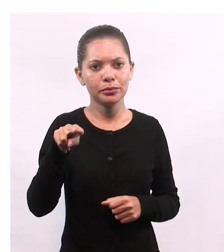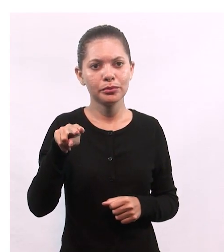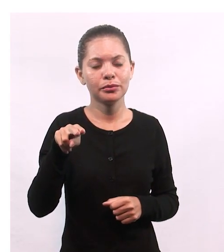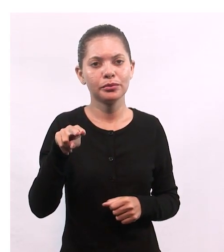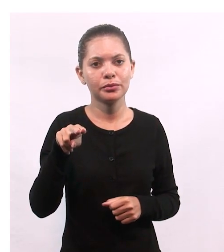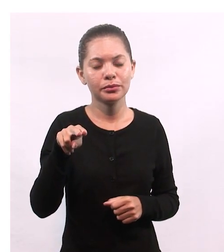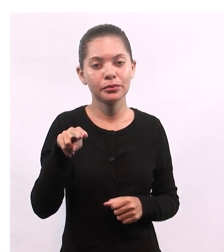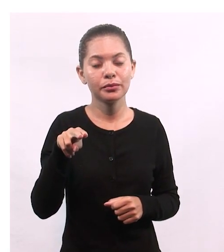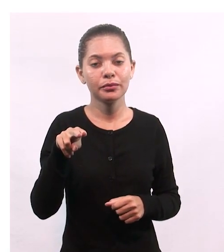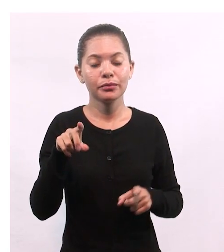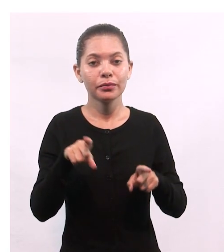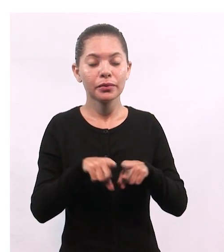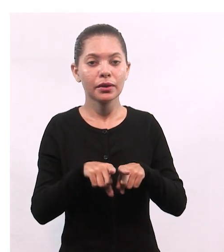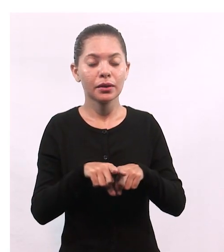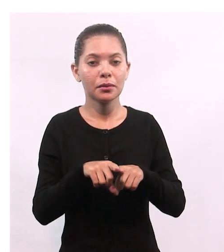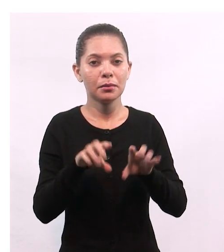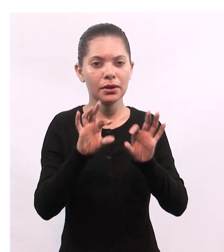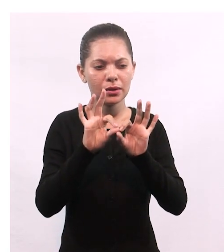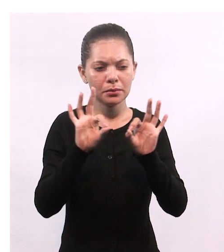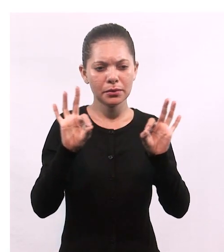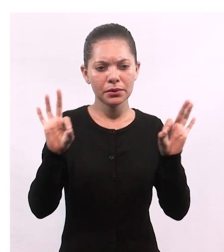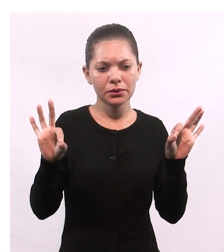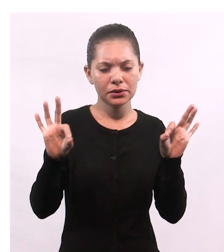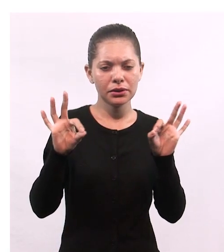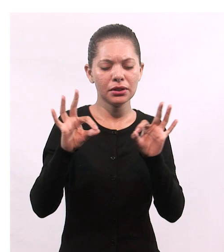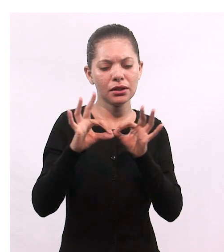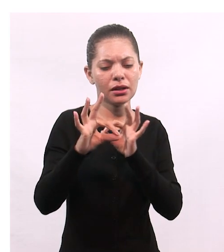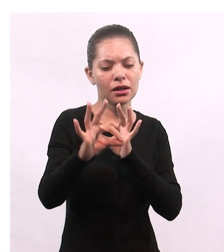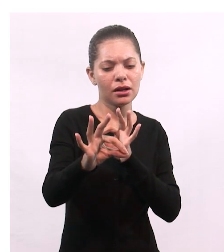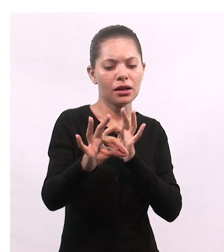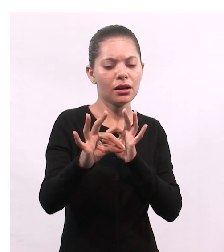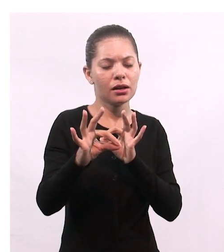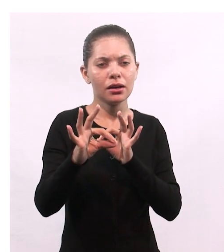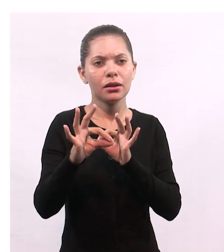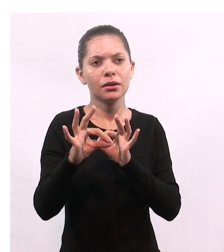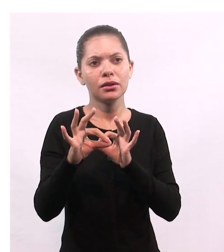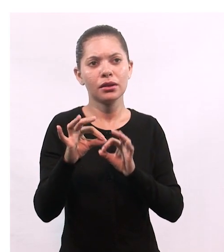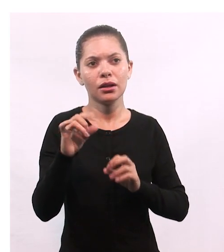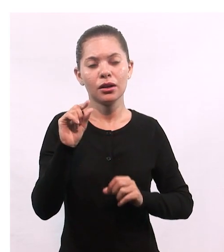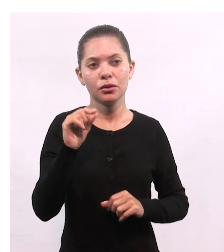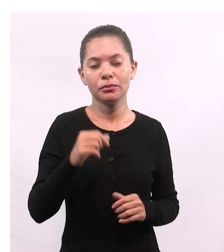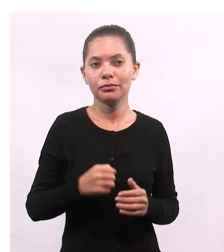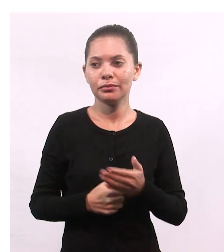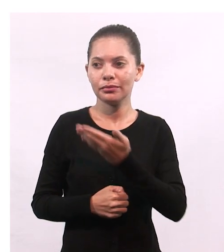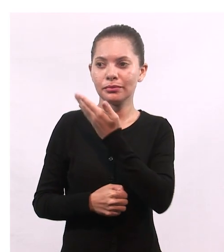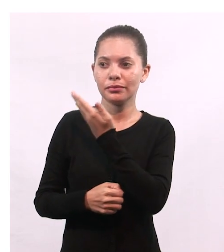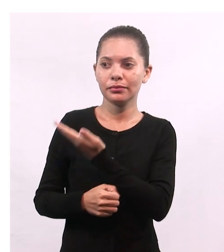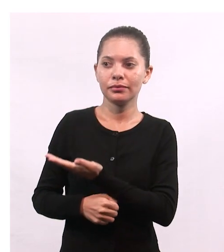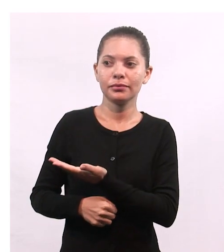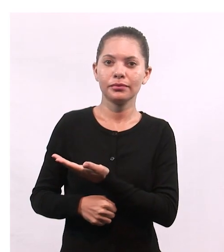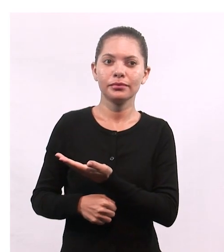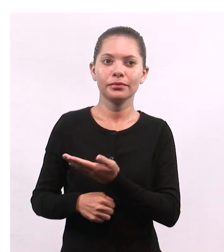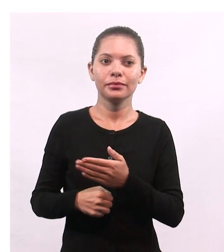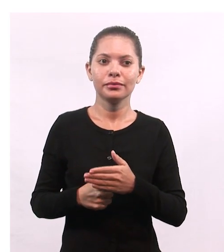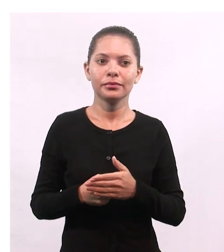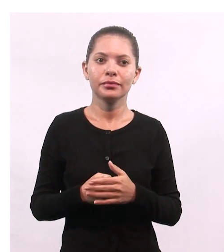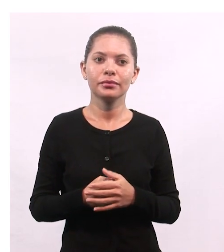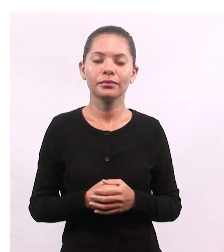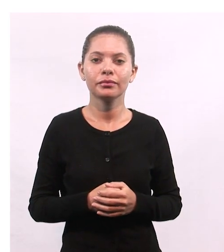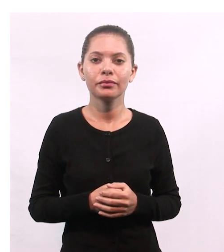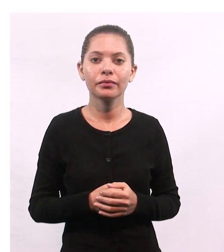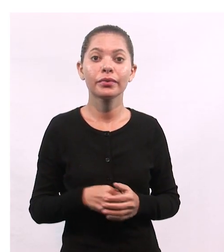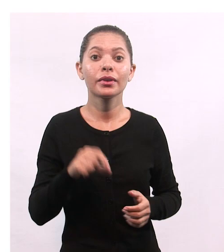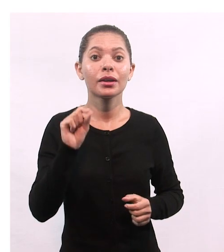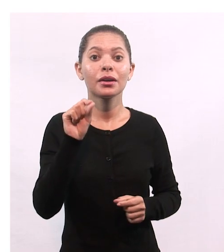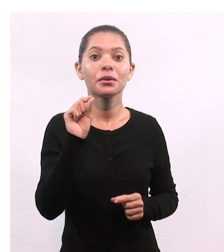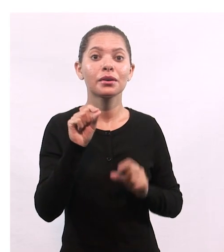um paralelogramo. E ainda a medida dos lados, a medida desse lado, desse